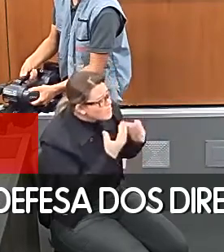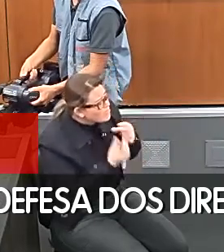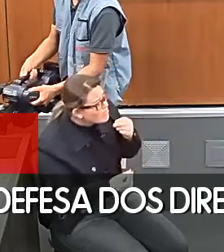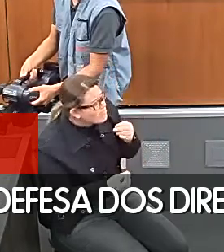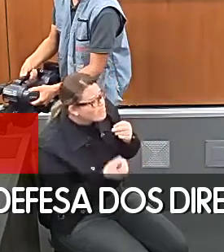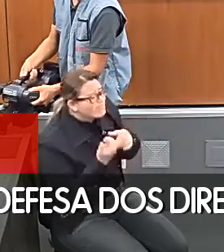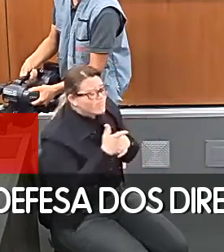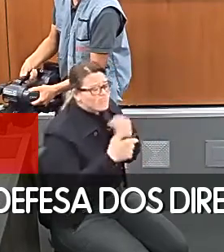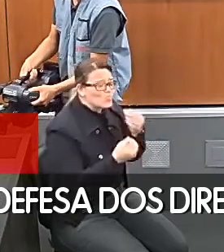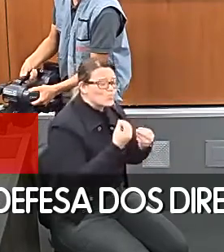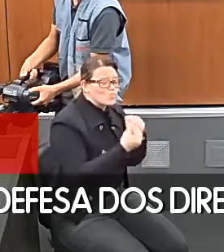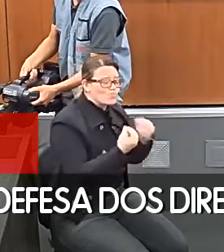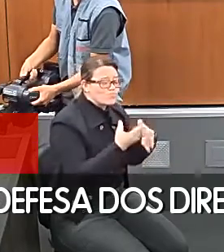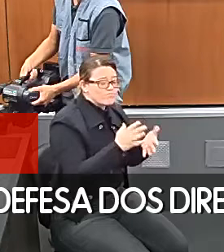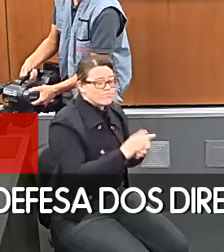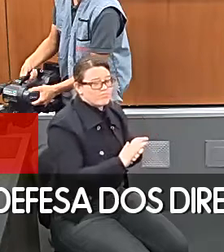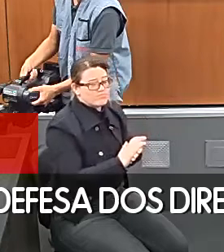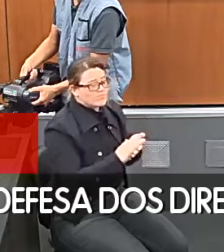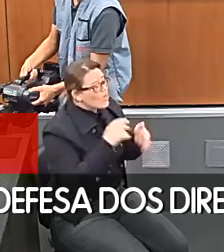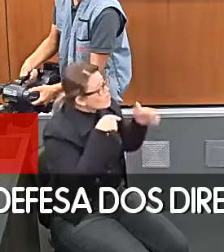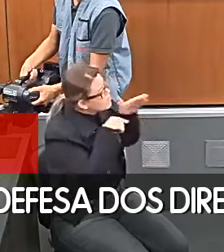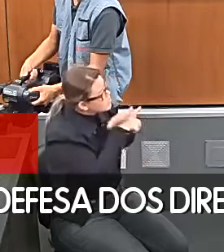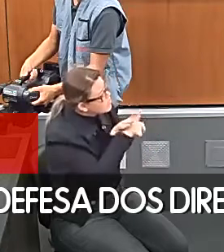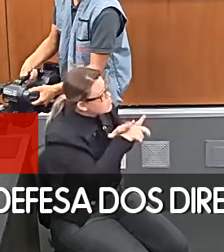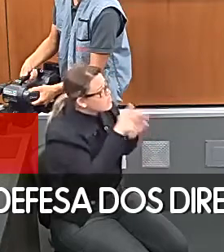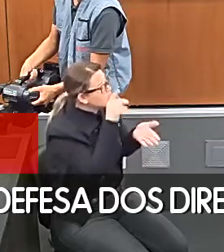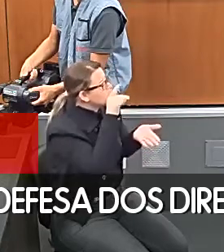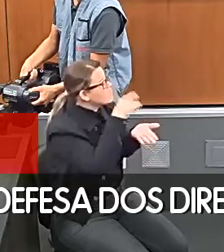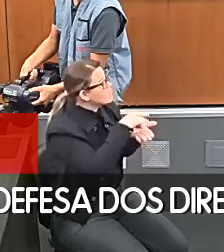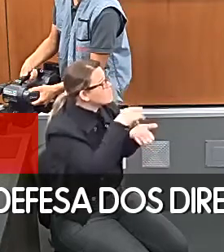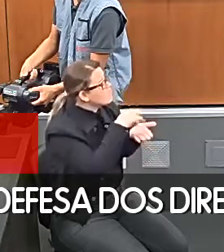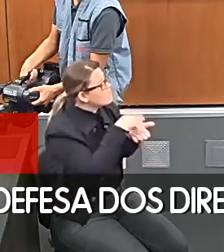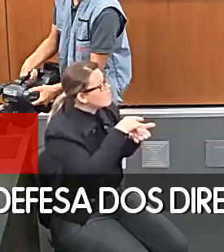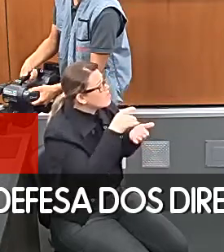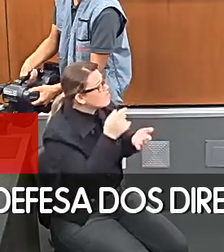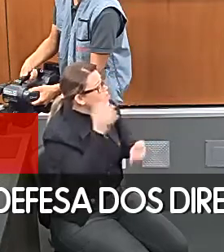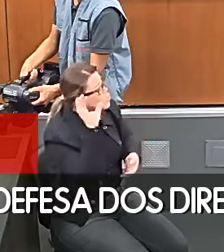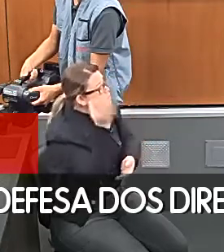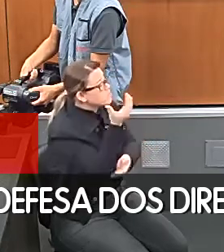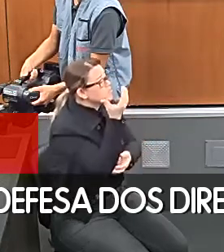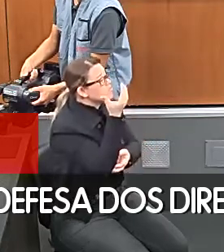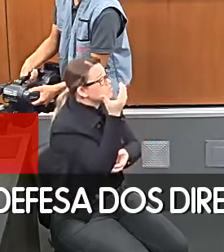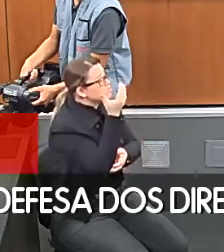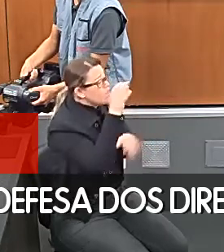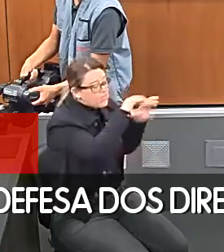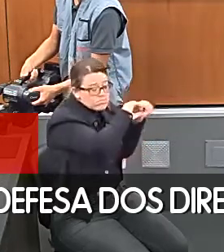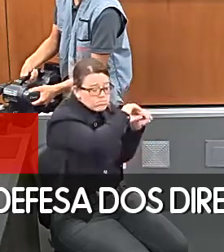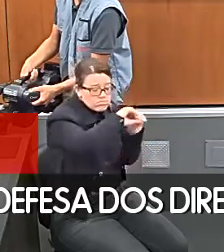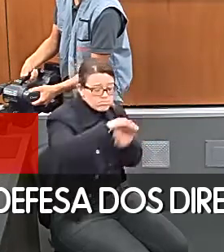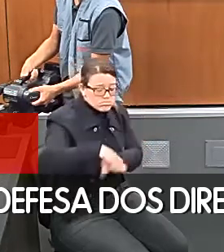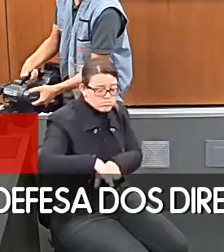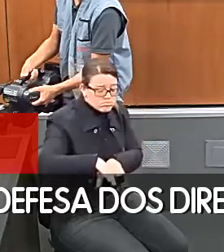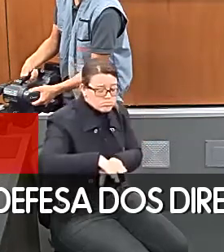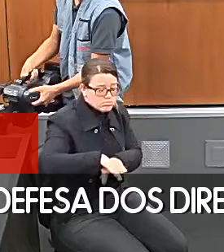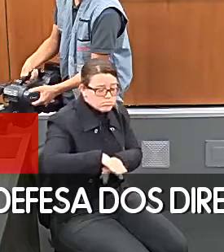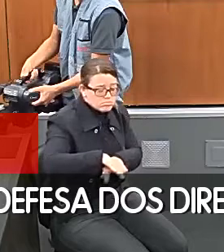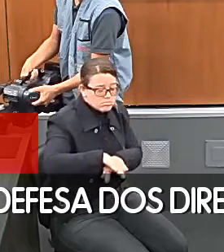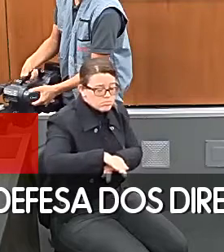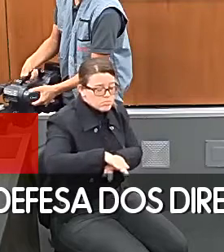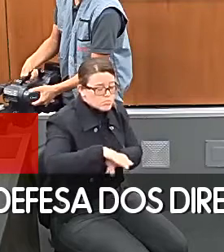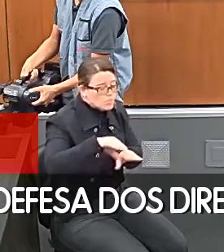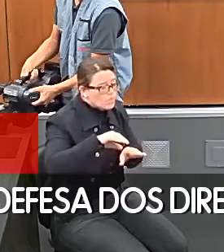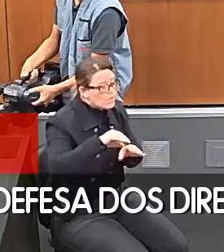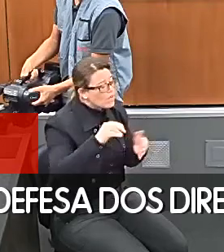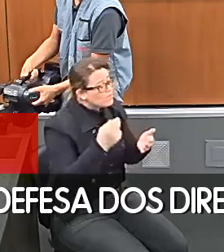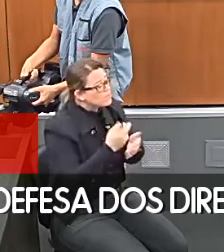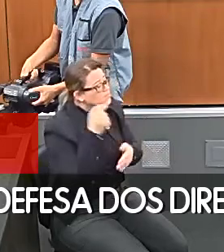sabe que eu sou franca. Na verdade, o que que aconteceu? Ficou tudo julgado de lado. Então, tudo